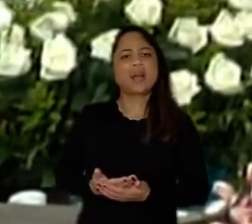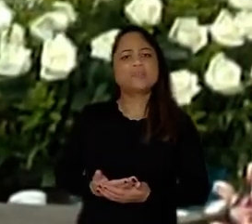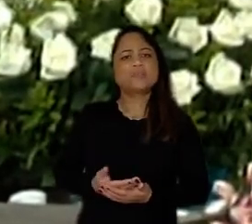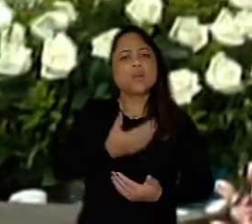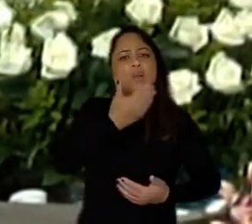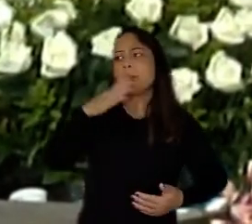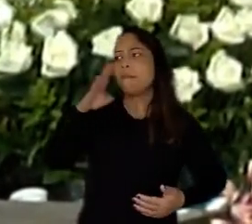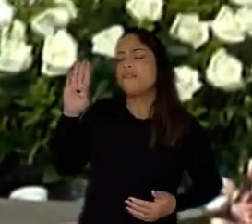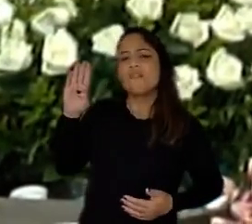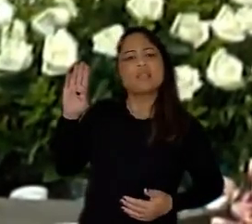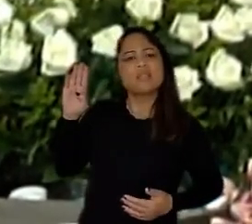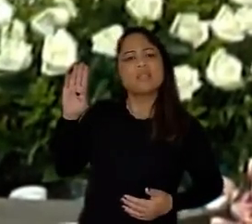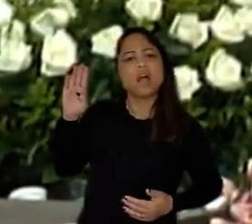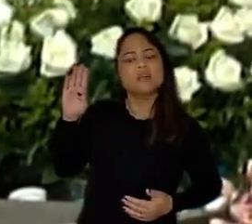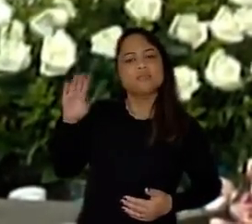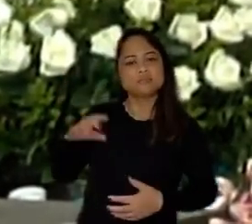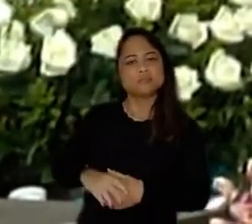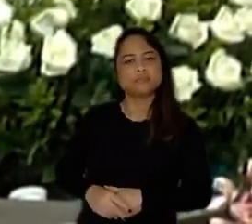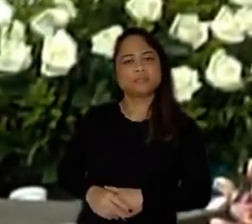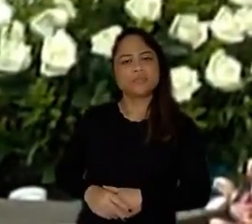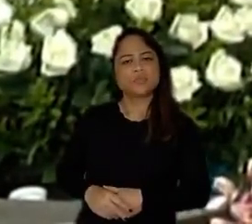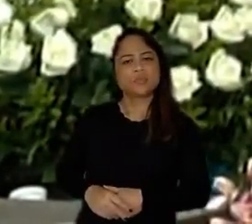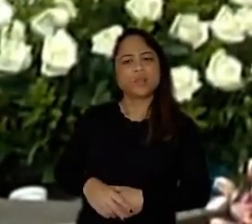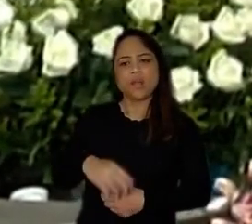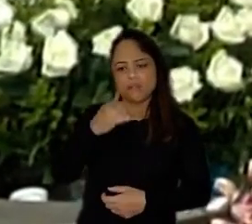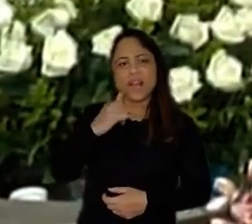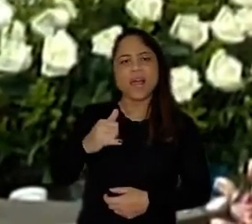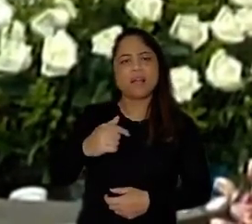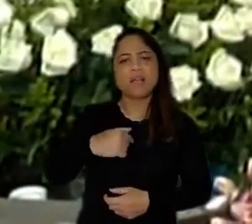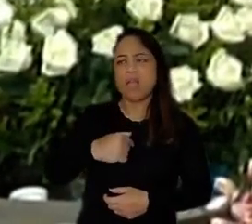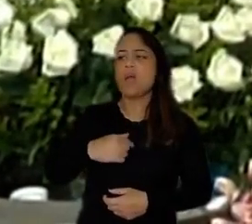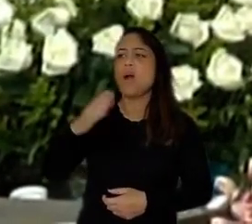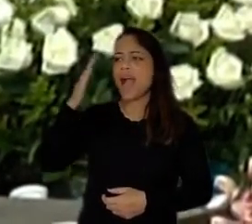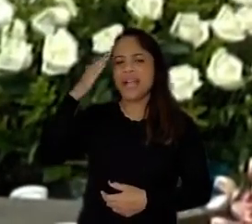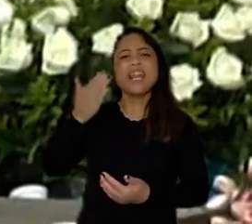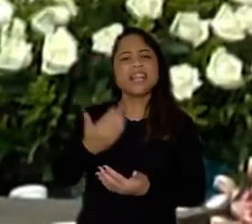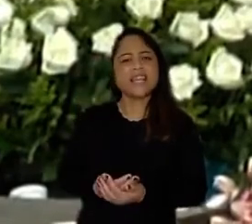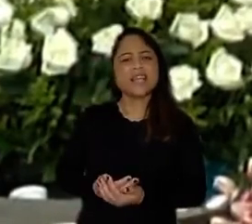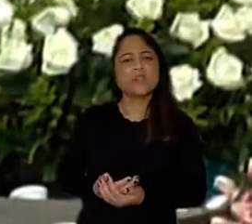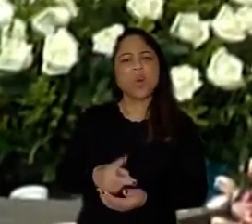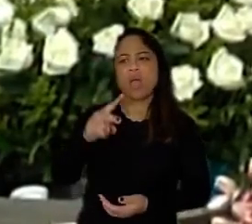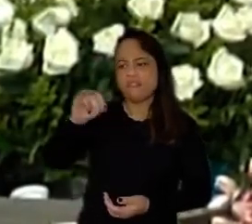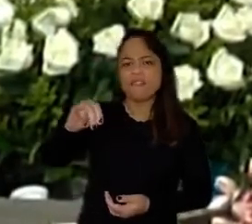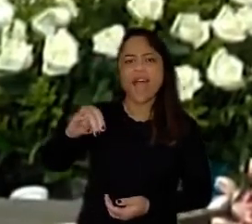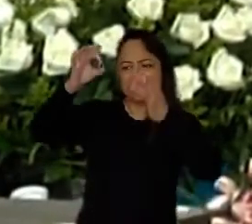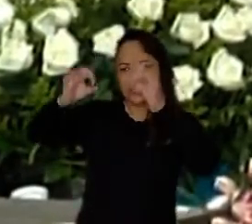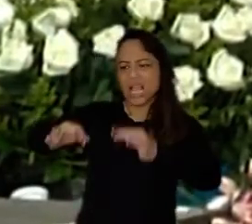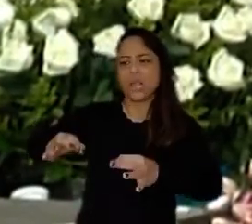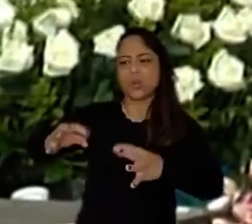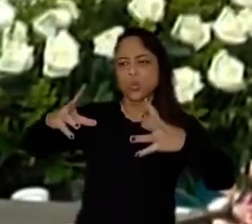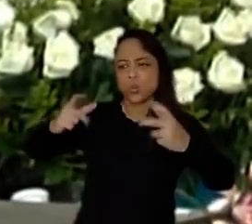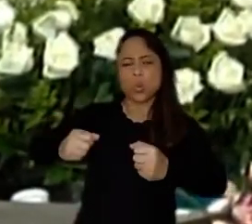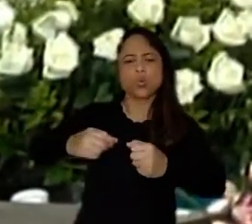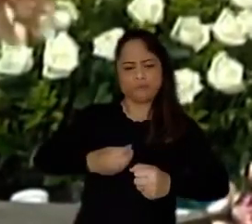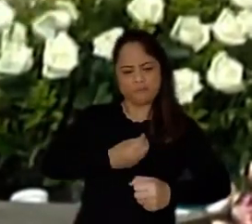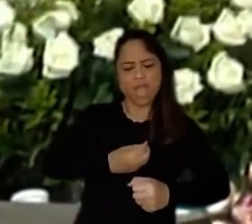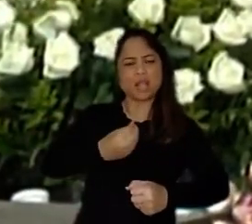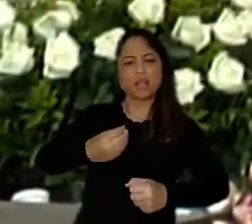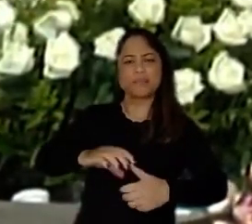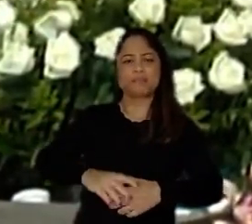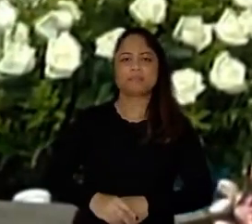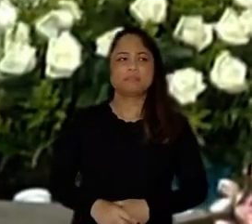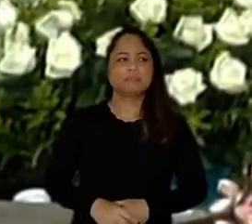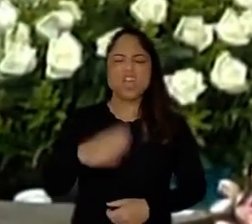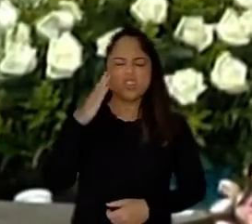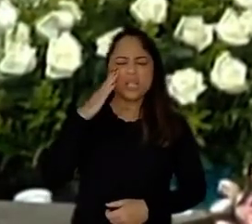Sim. Vai dar certo? Vai dar certo. Por que vai dar certo? Porque a palavra de Deus me garante que vai dar certo. E se não der certo de um jeito, vai